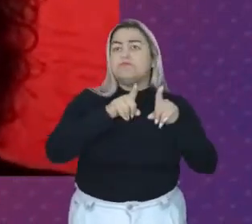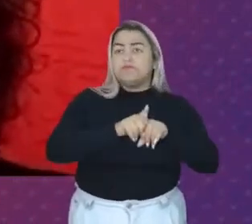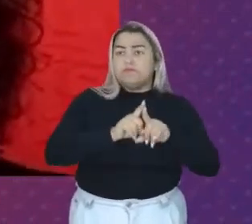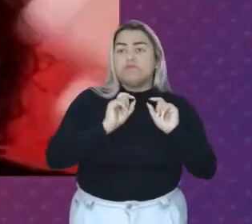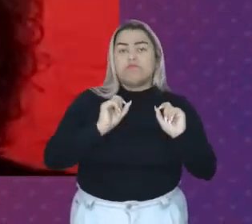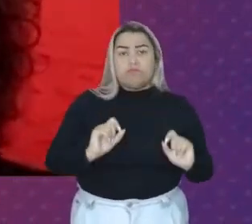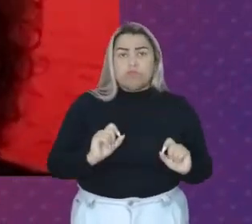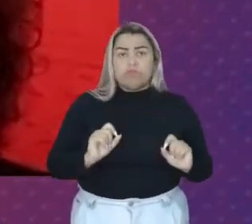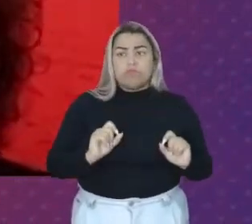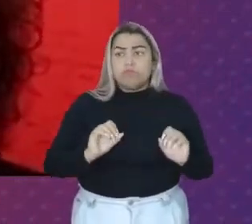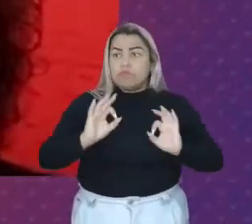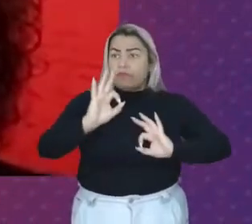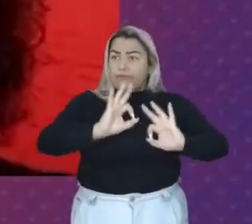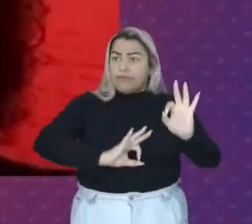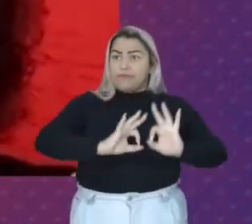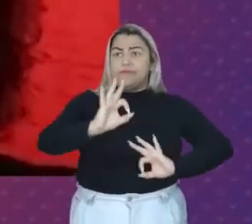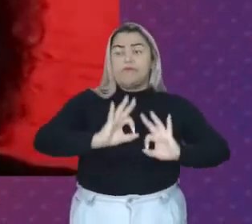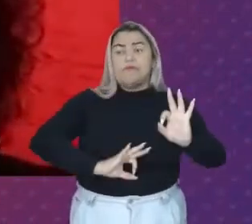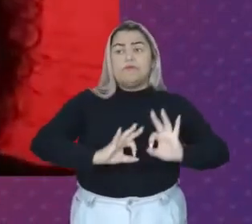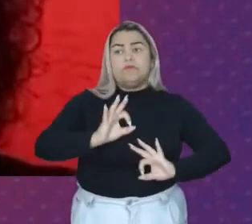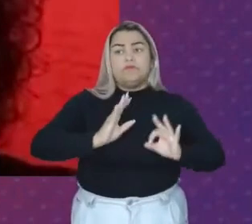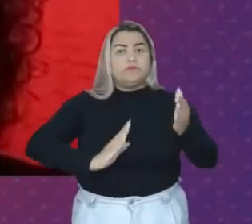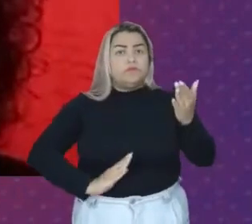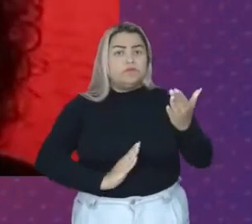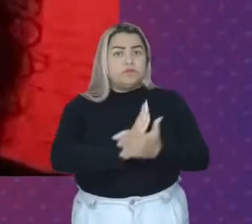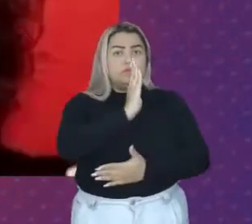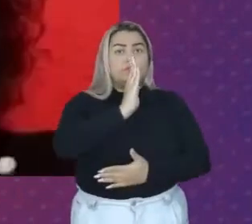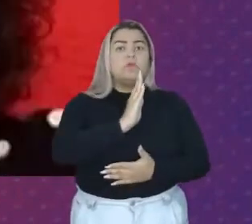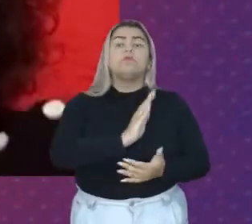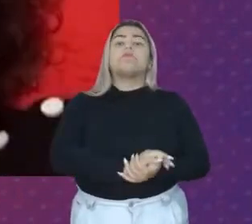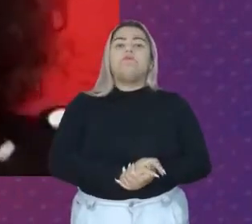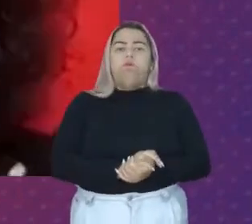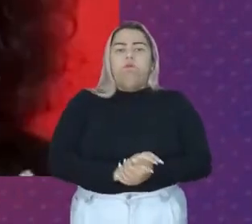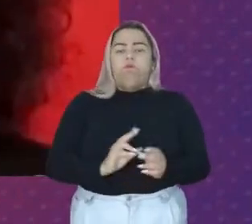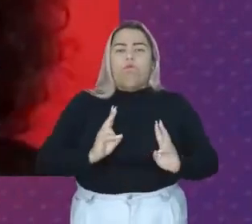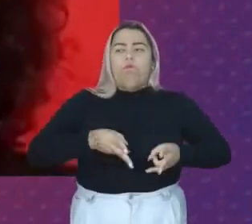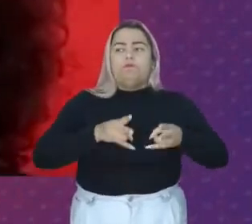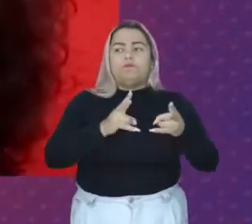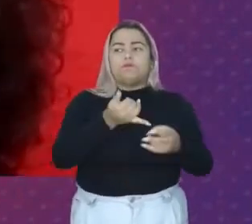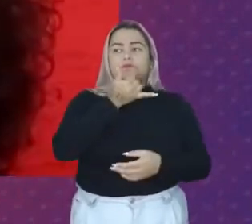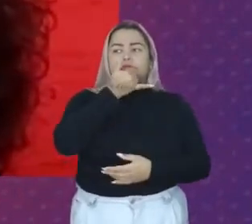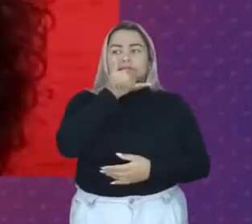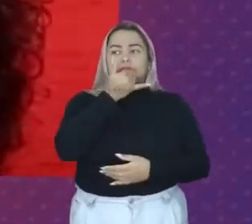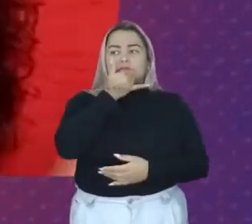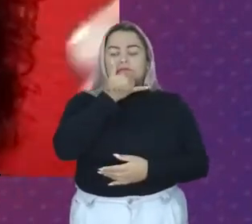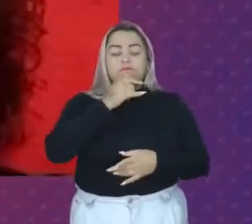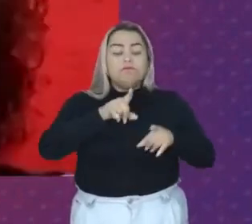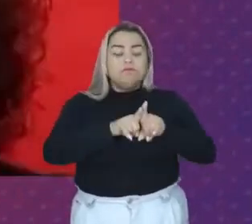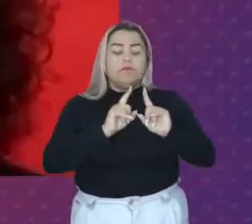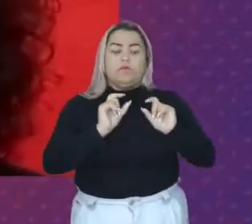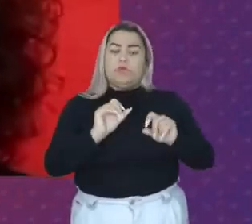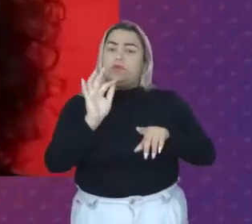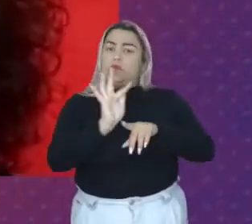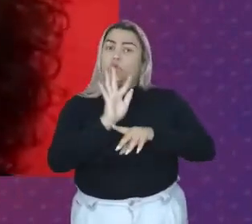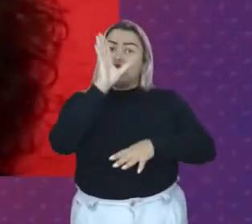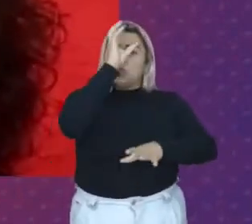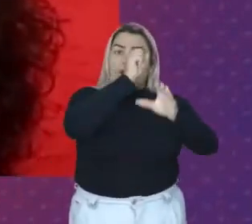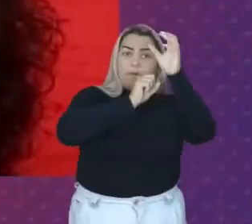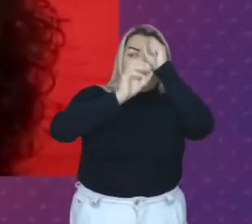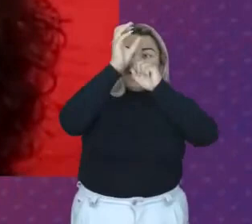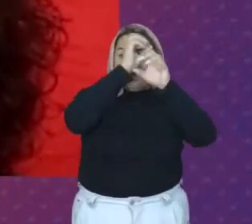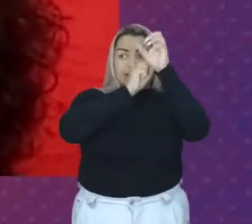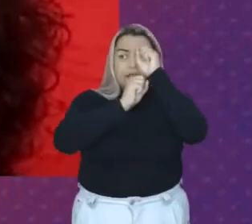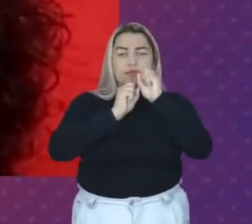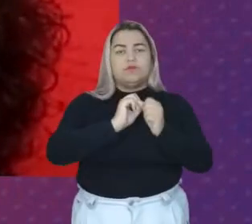além de a gente se preparar para entrar naquele posto de trabalho, a gente continua se formando, né? A gente continua aprendendo.